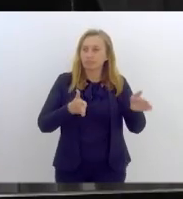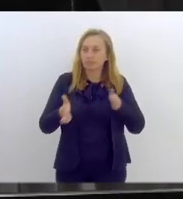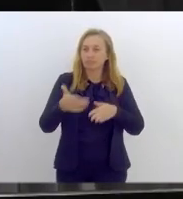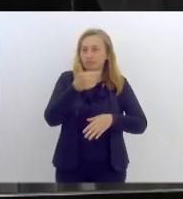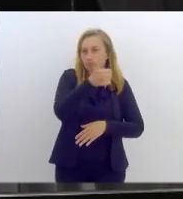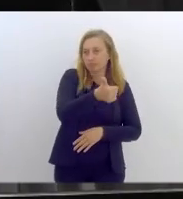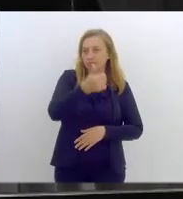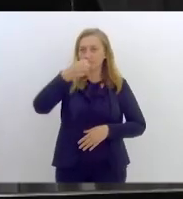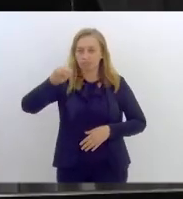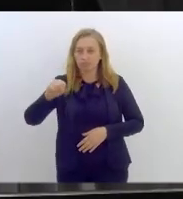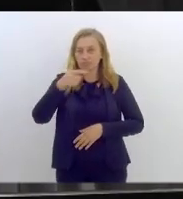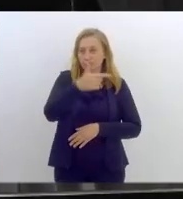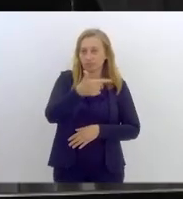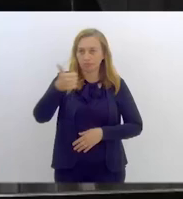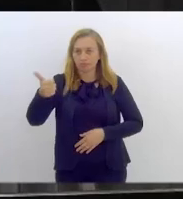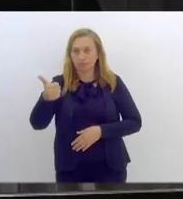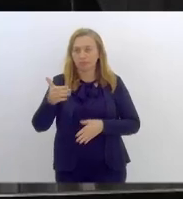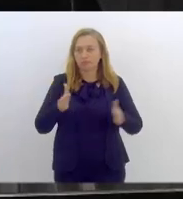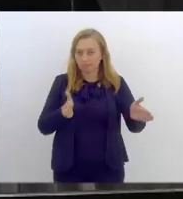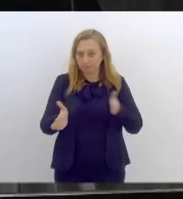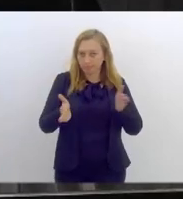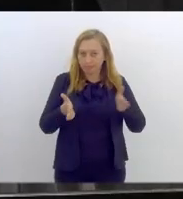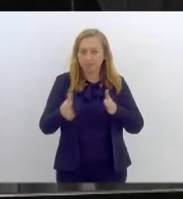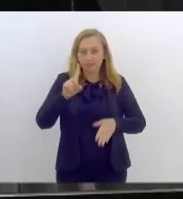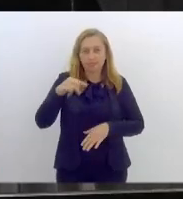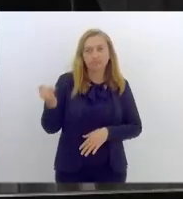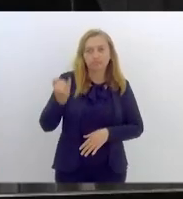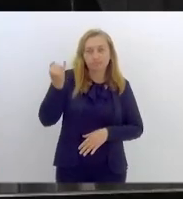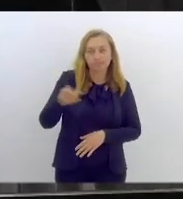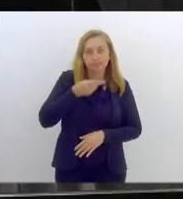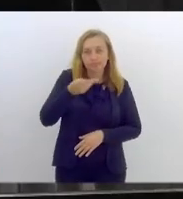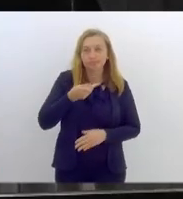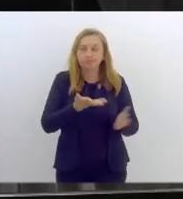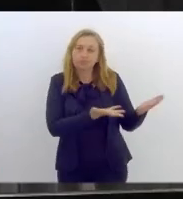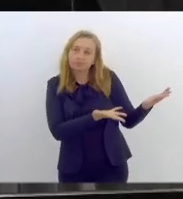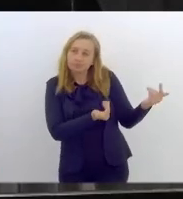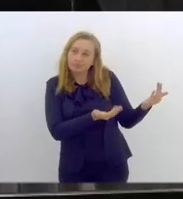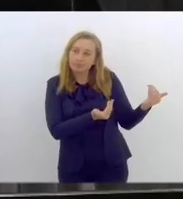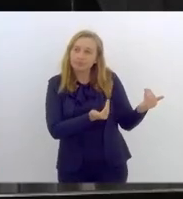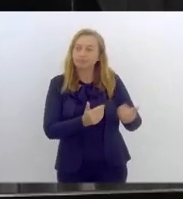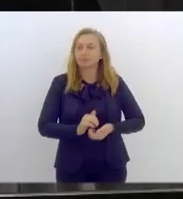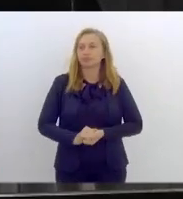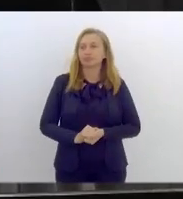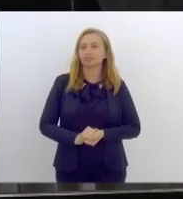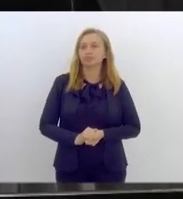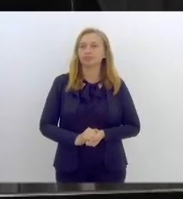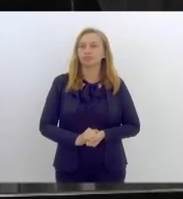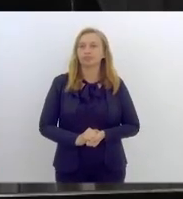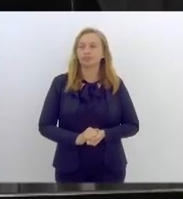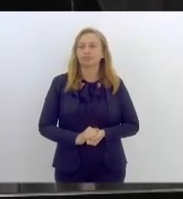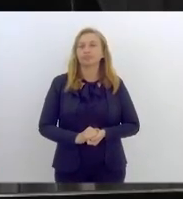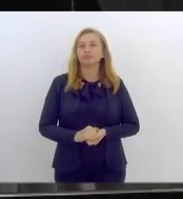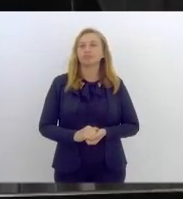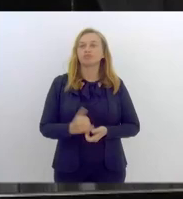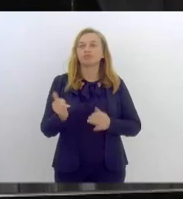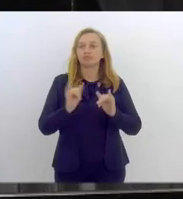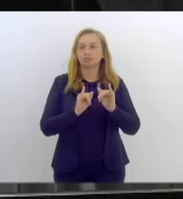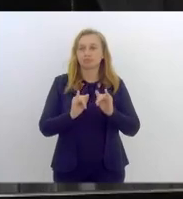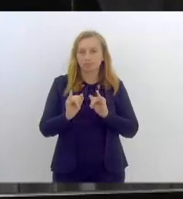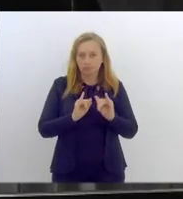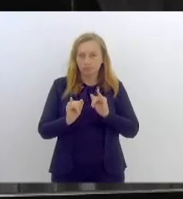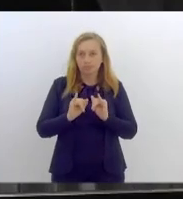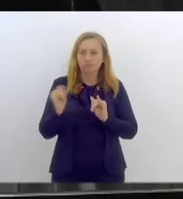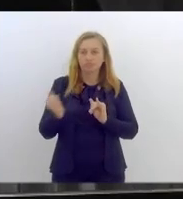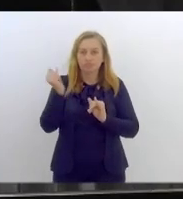2021 e nessa faixa né é importante dizer que a juventude teve uma uma notificação importante e